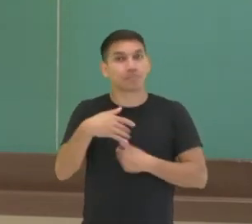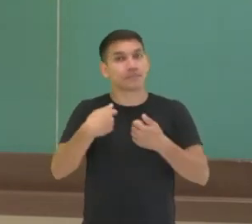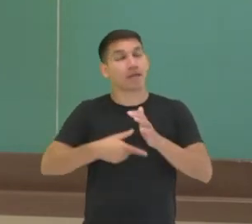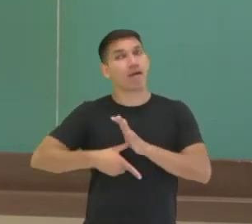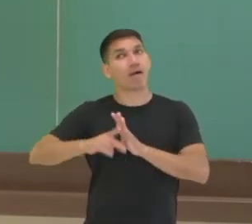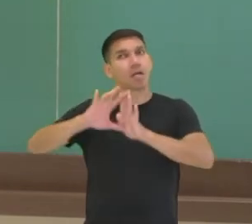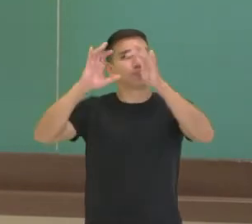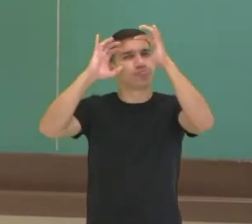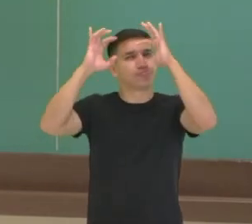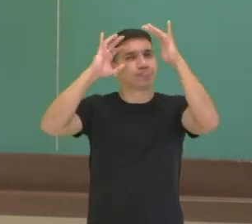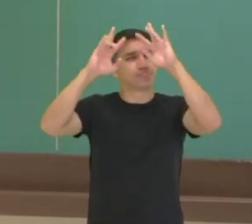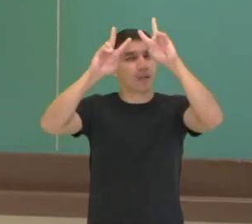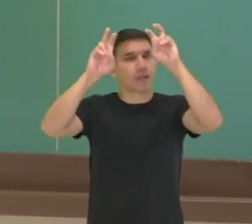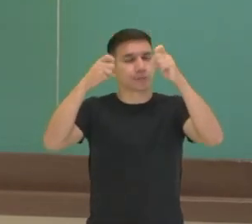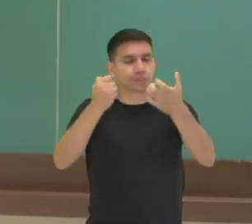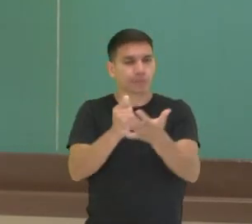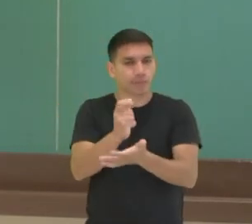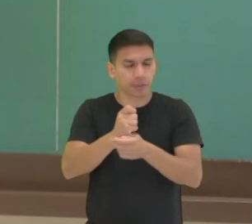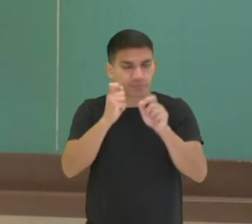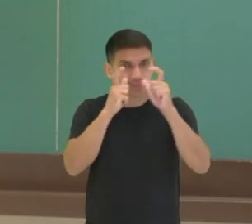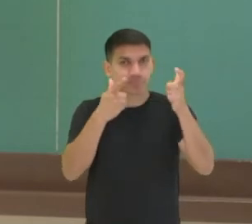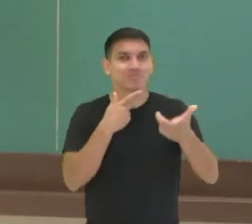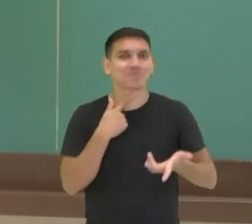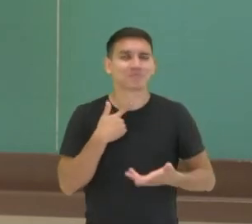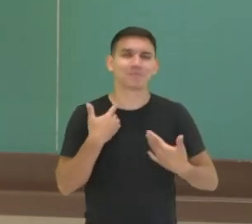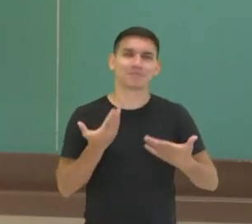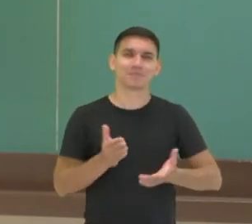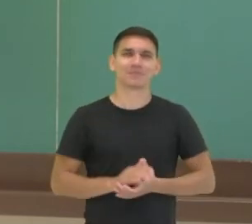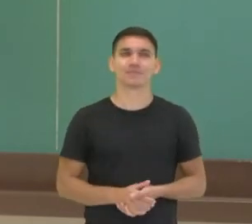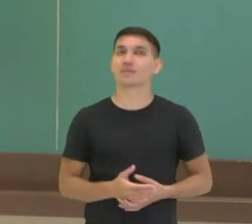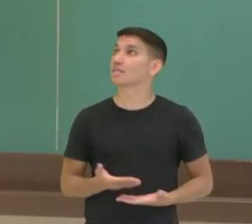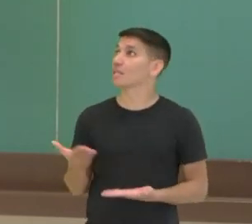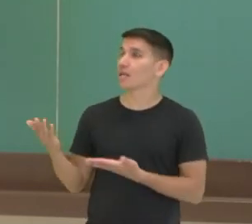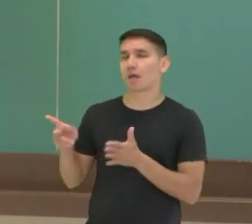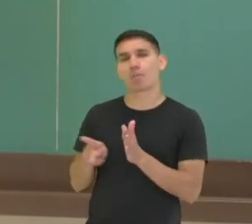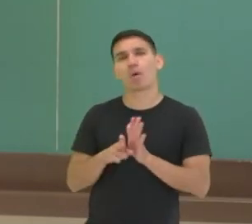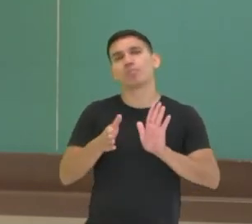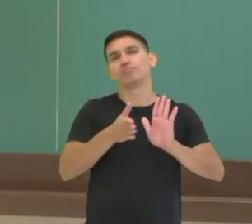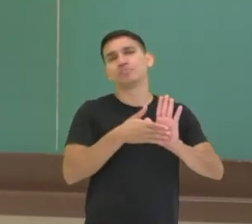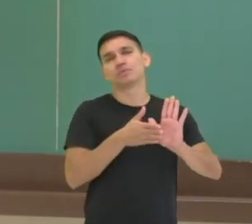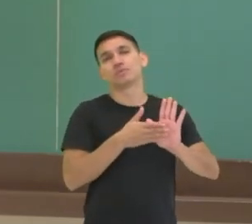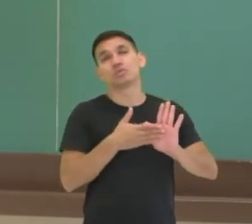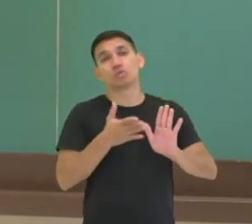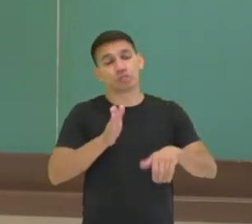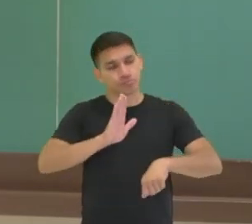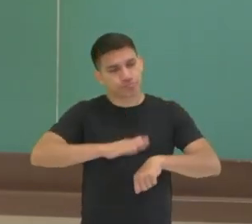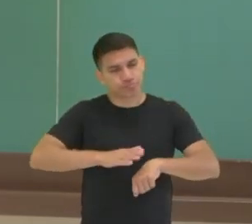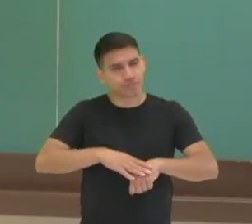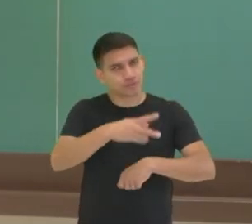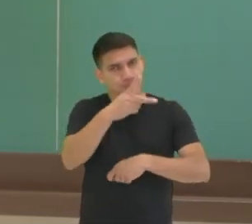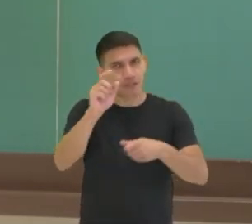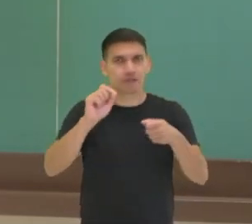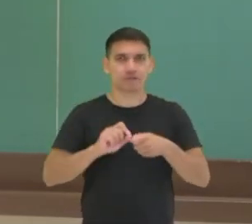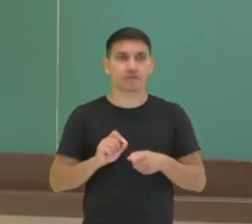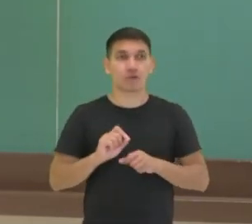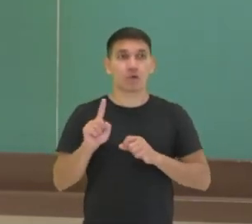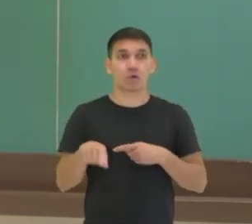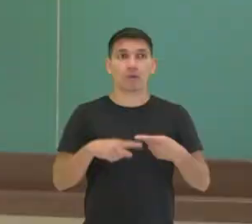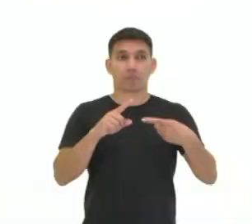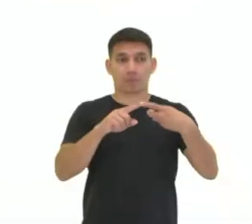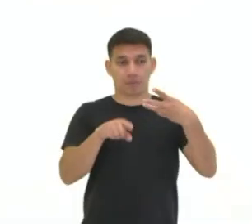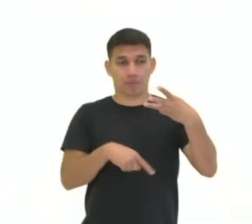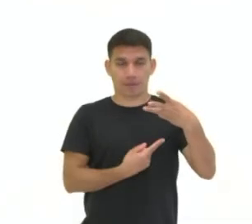antes de gastar por impulso, né? Então, vamos aqui agora propor uma atividade mão na massa para vocês, né? Nós temos aqui